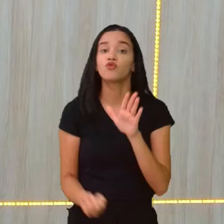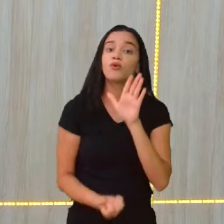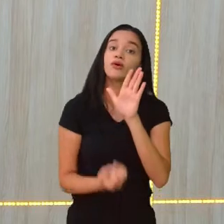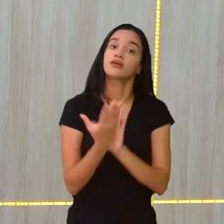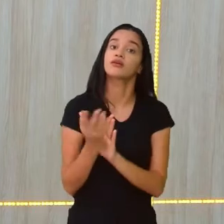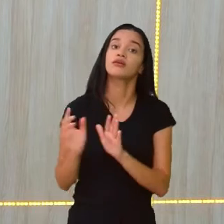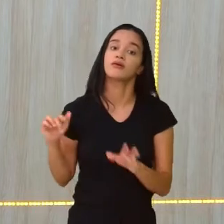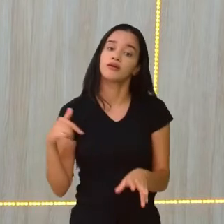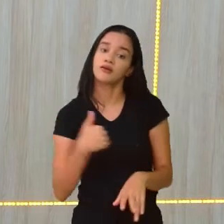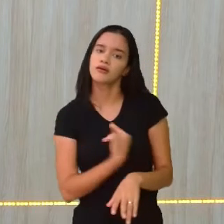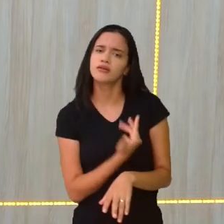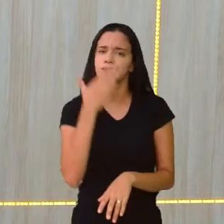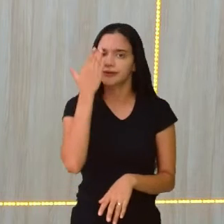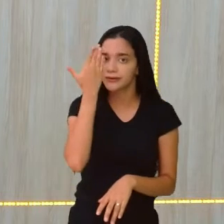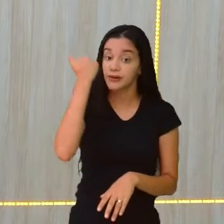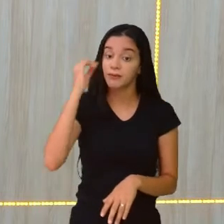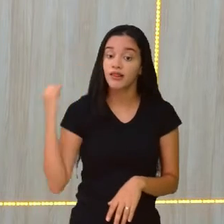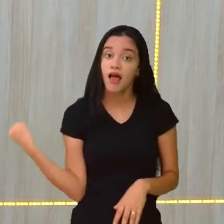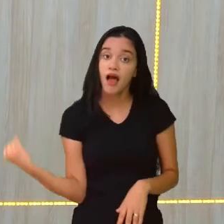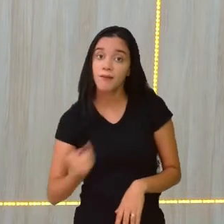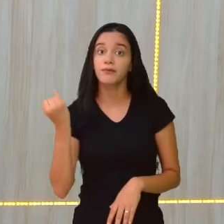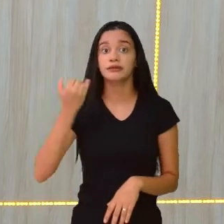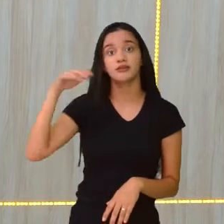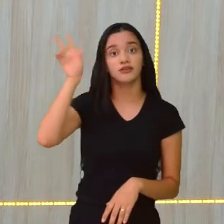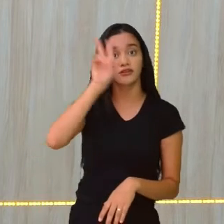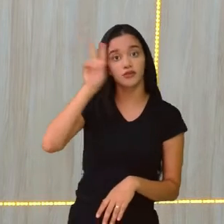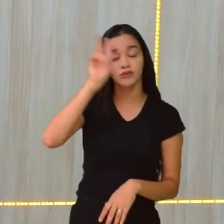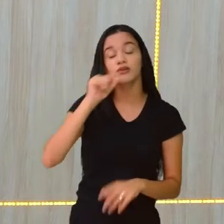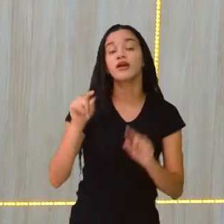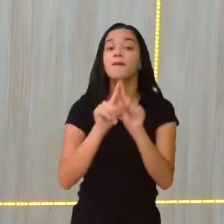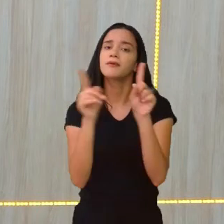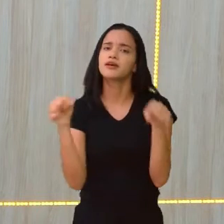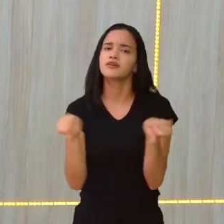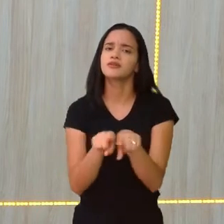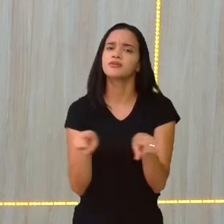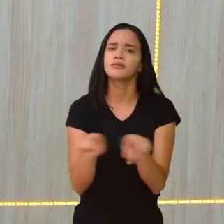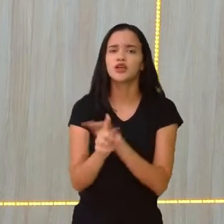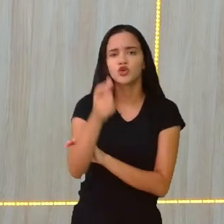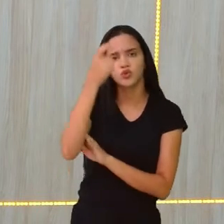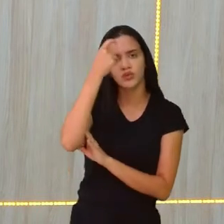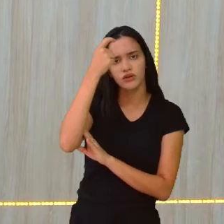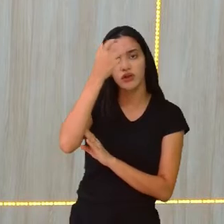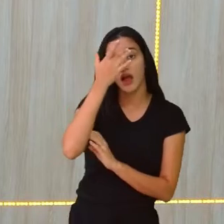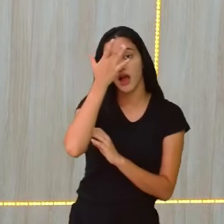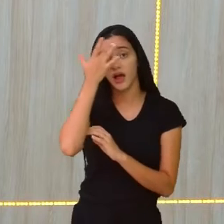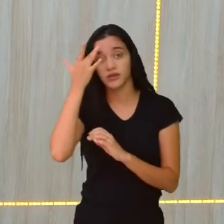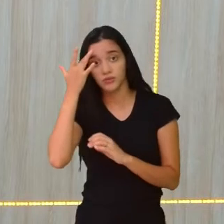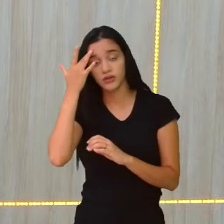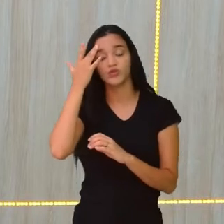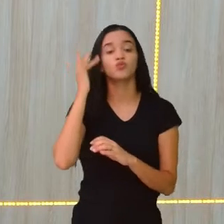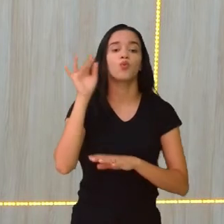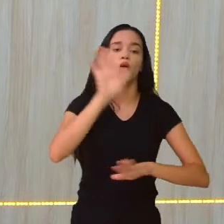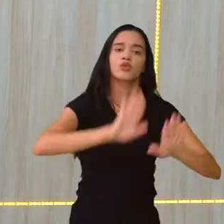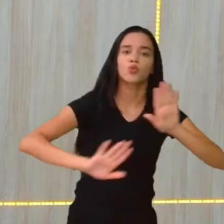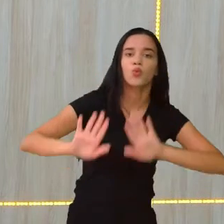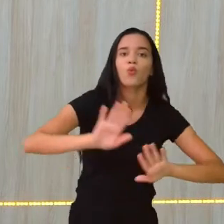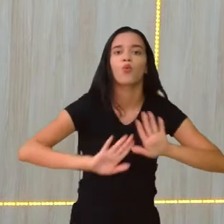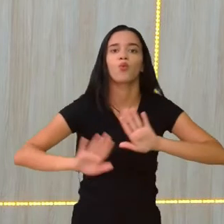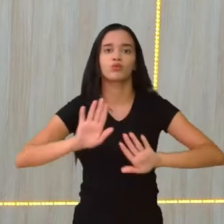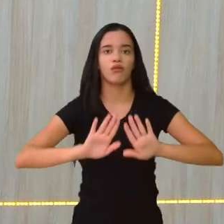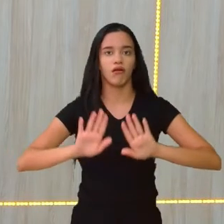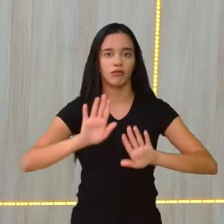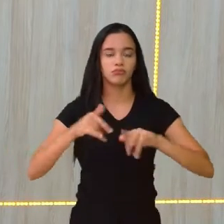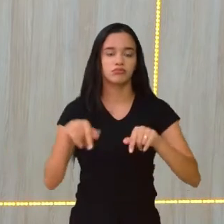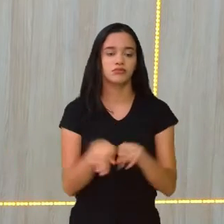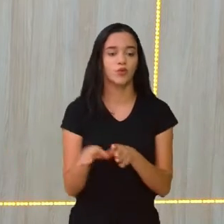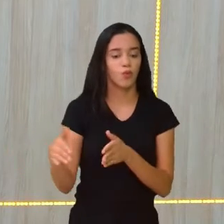para a gente saber de sua importância histórica, mas também conscientizar as pessoas no cuidado, né? No cuidado